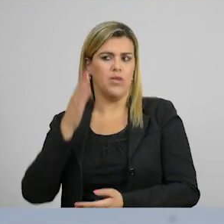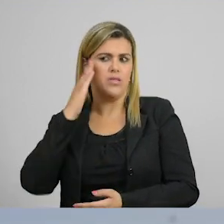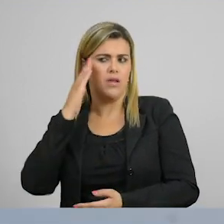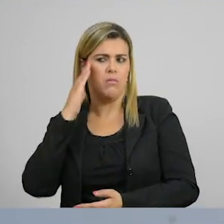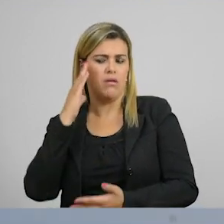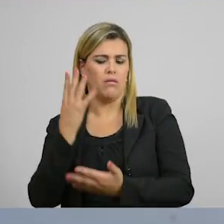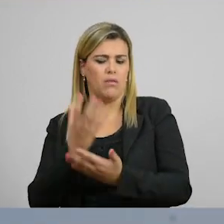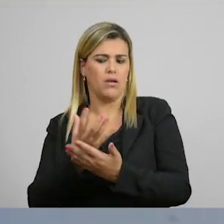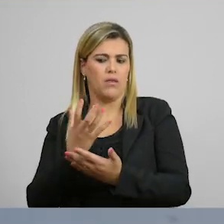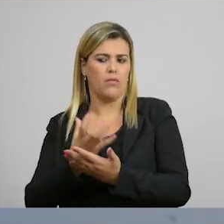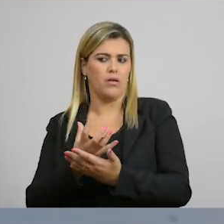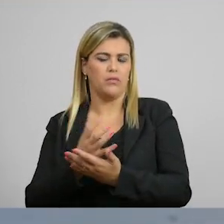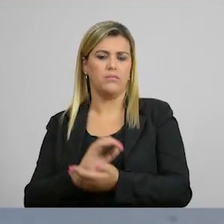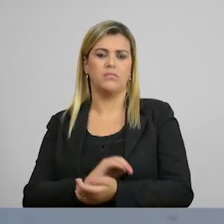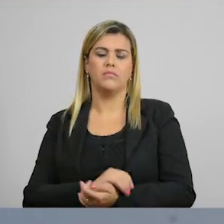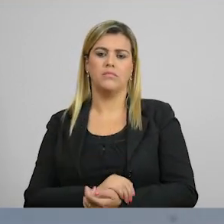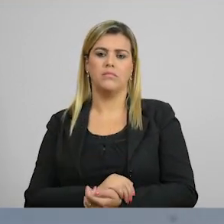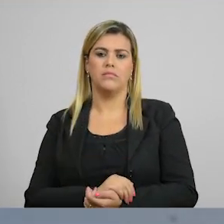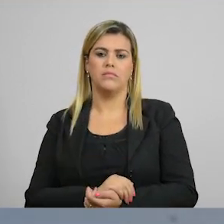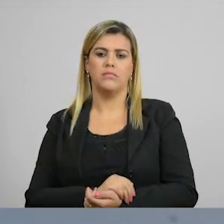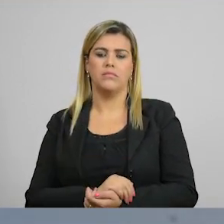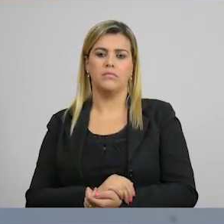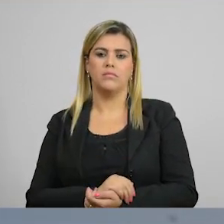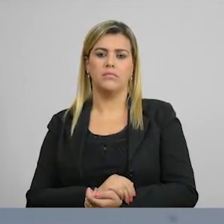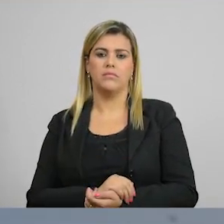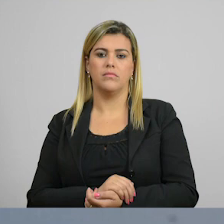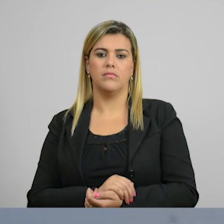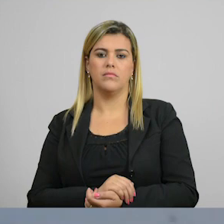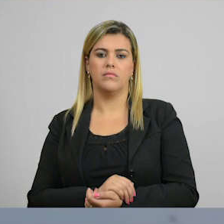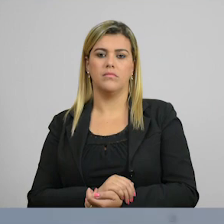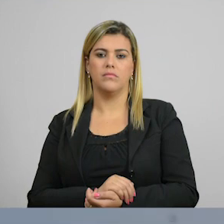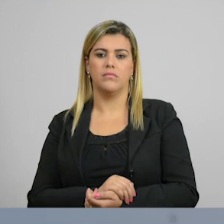sabedora disso, gravei tudo.